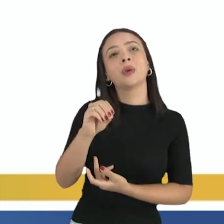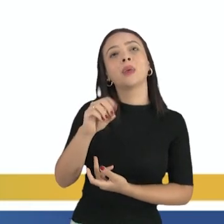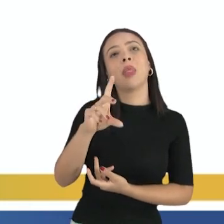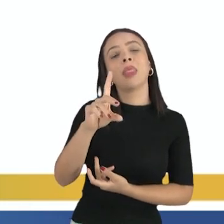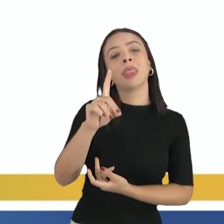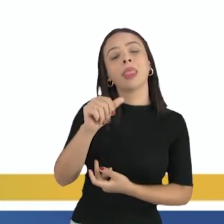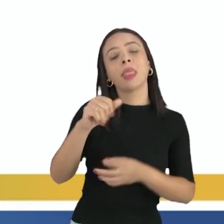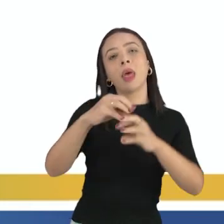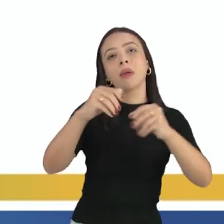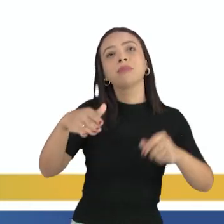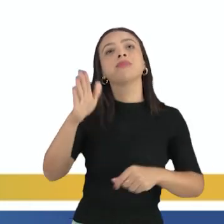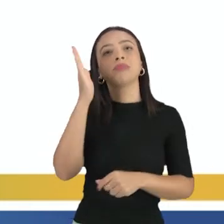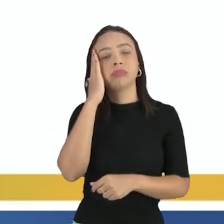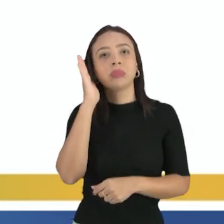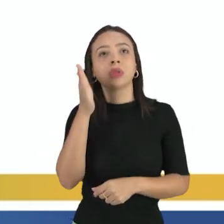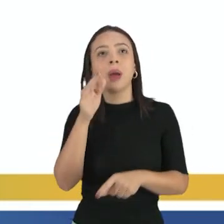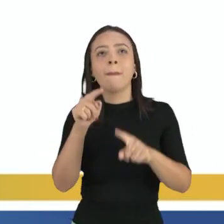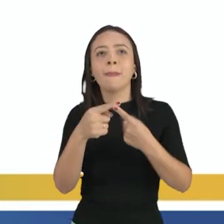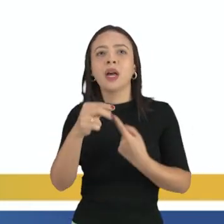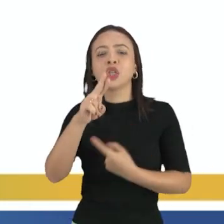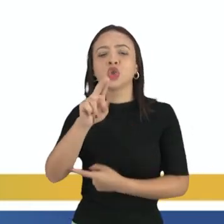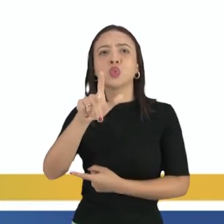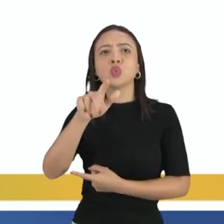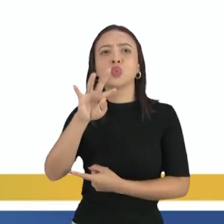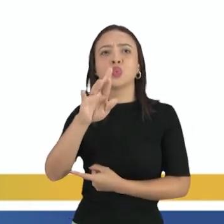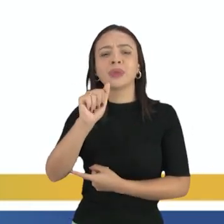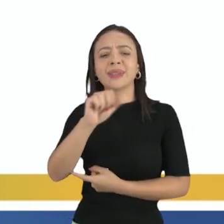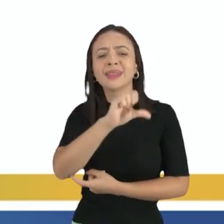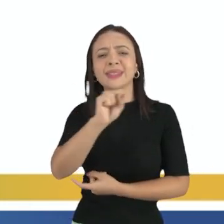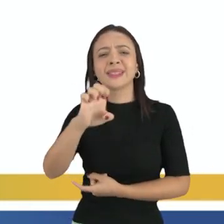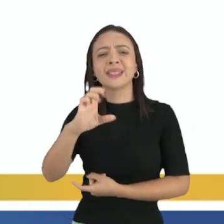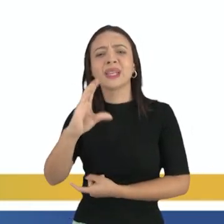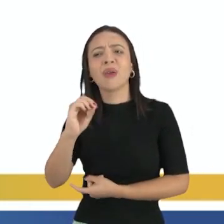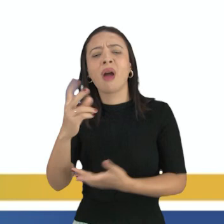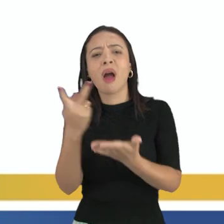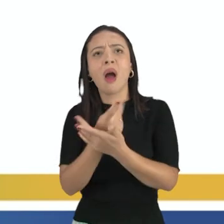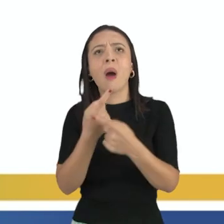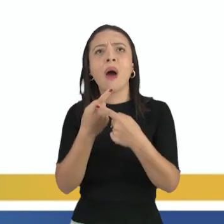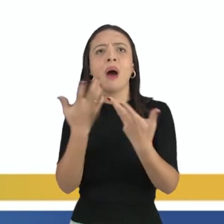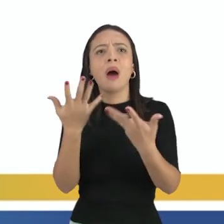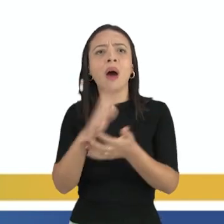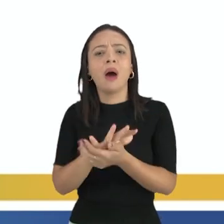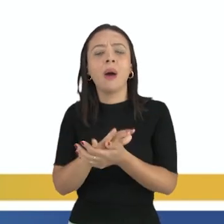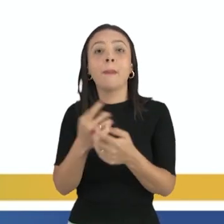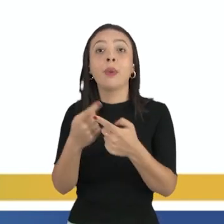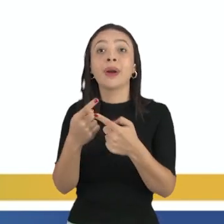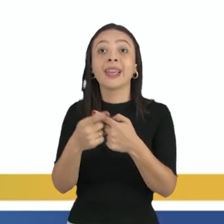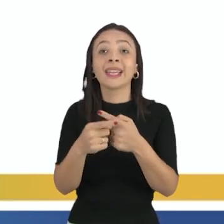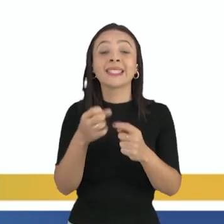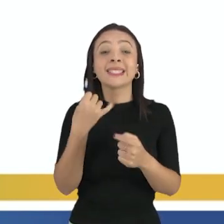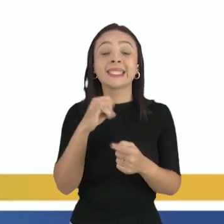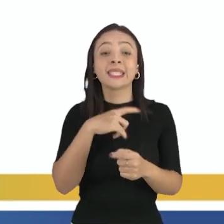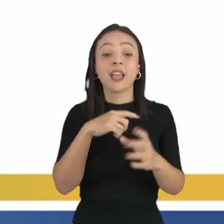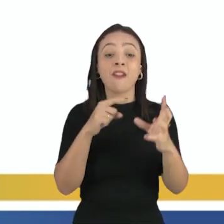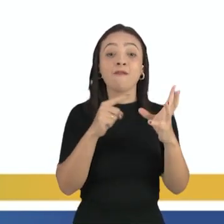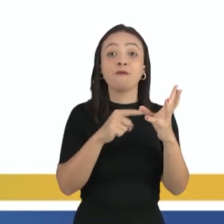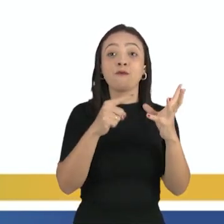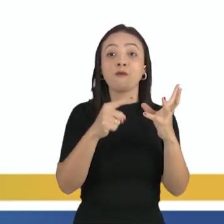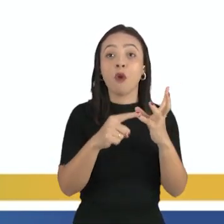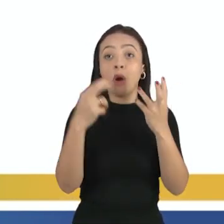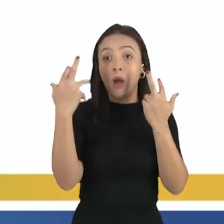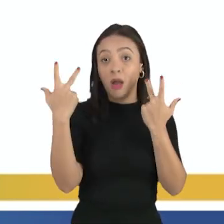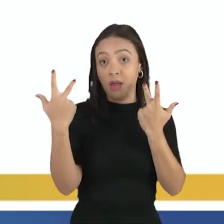entendo, hipersensível. Mas ultrasseco por quê, professora? Você disse que quando nós temos vogais